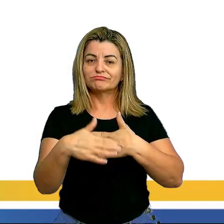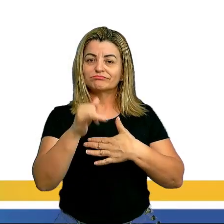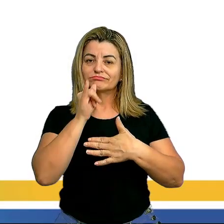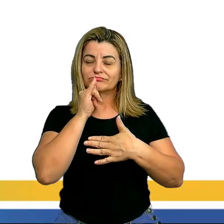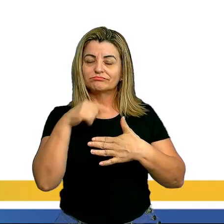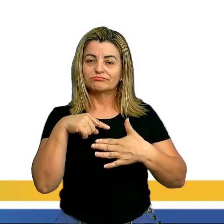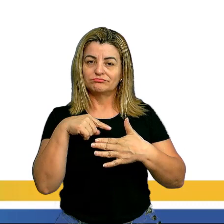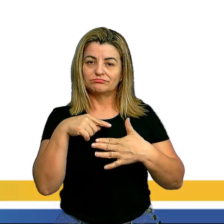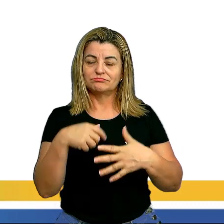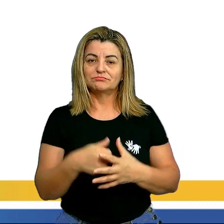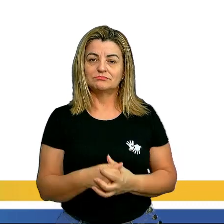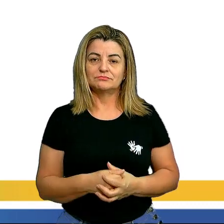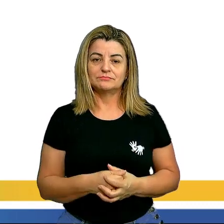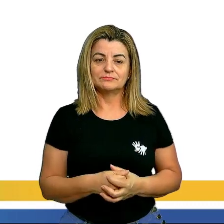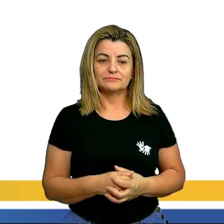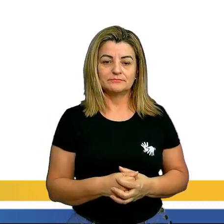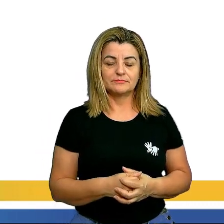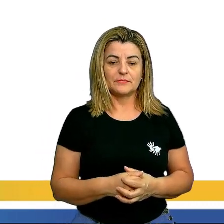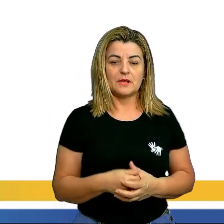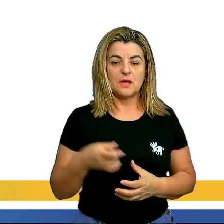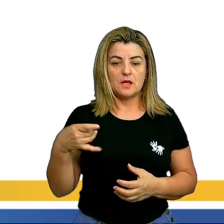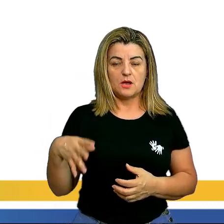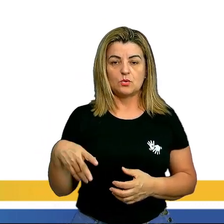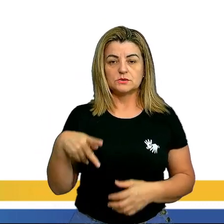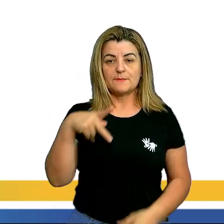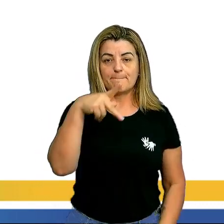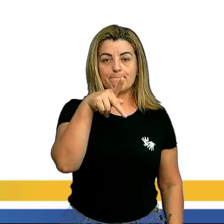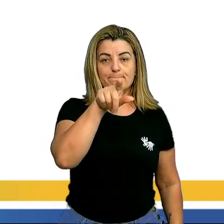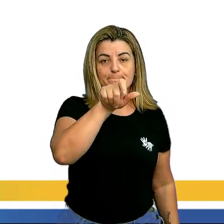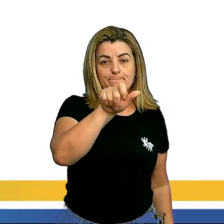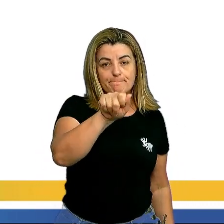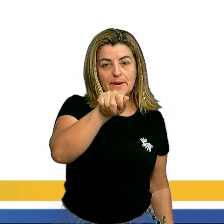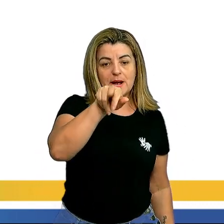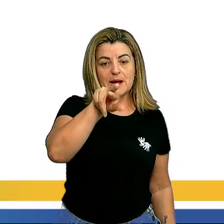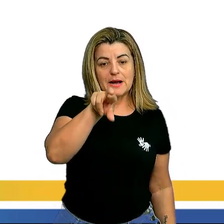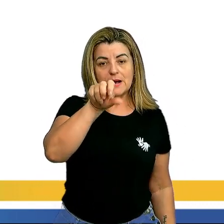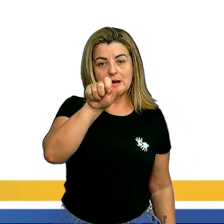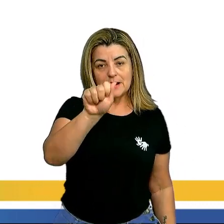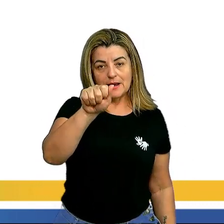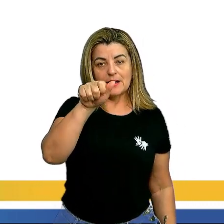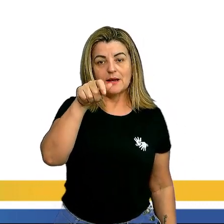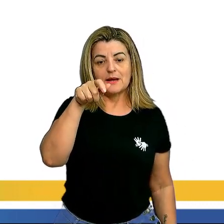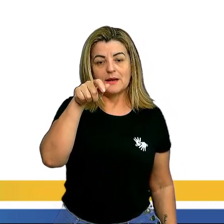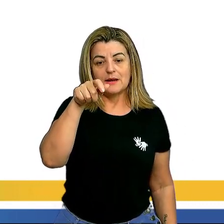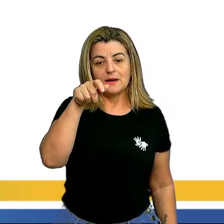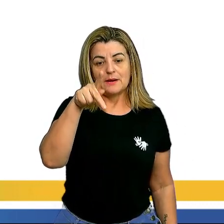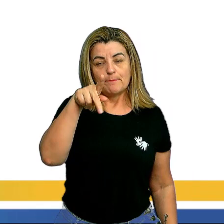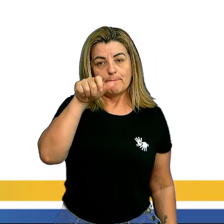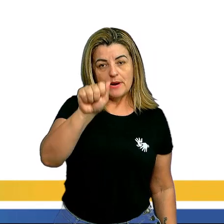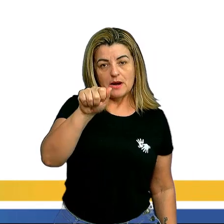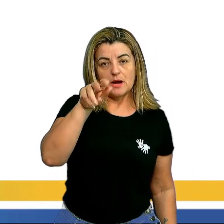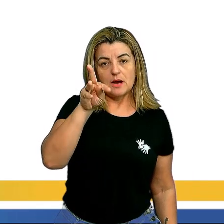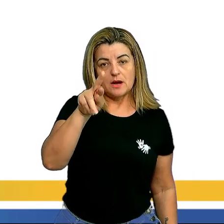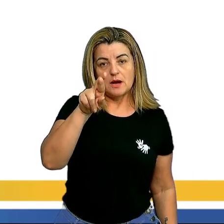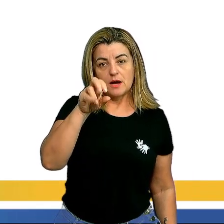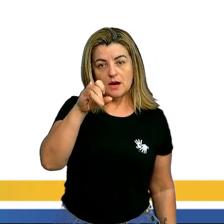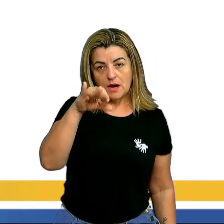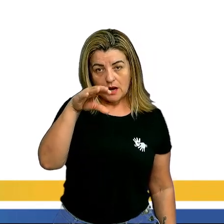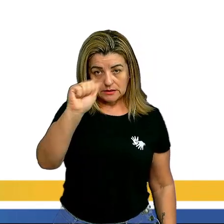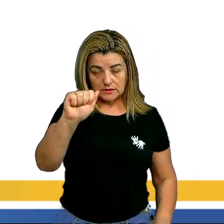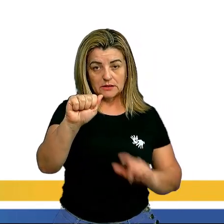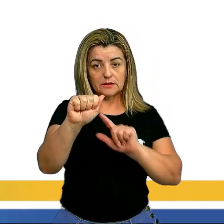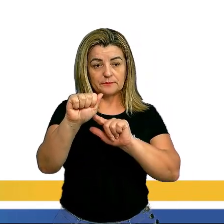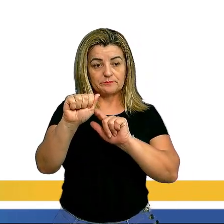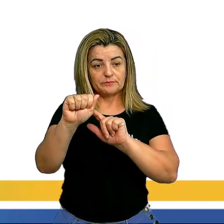tá? E a última é conhecida como parapátrica, tá? Do grego